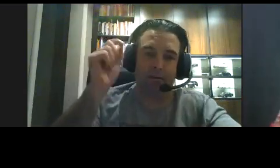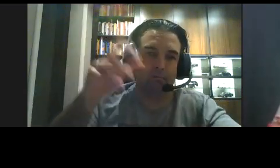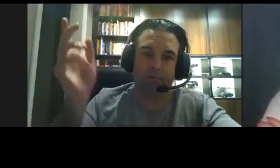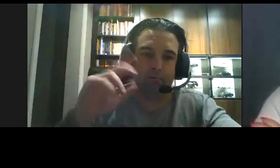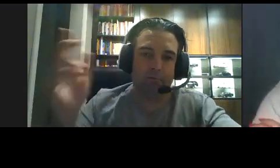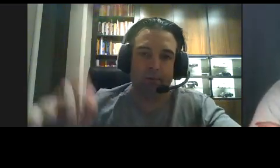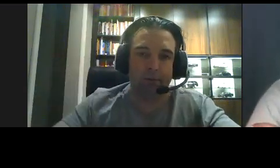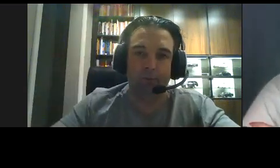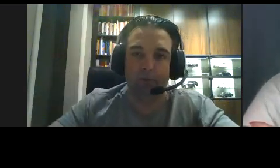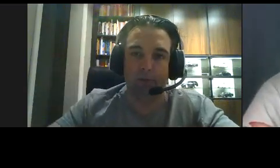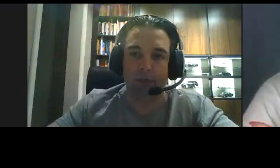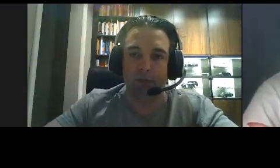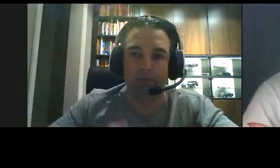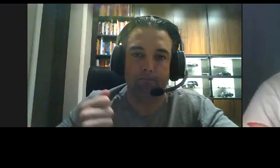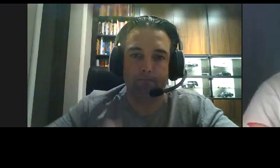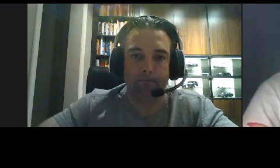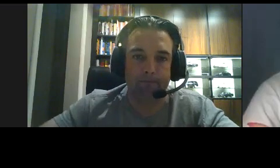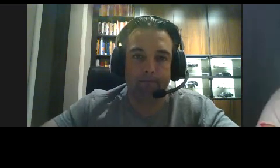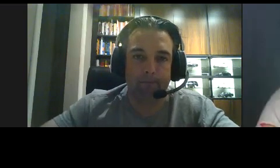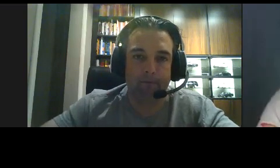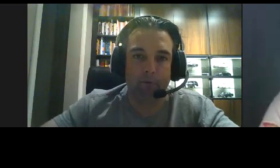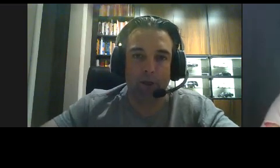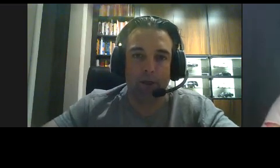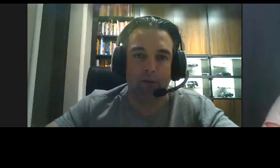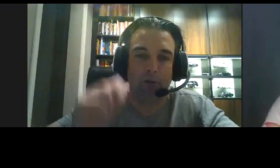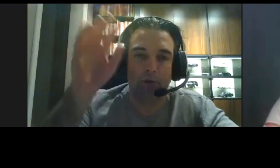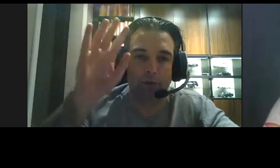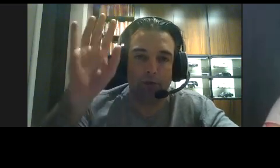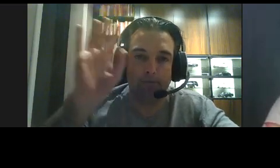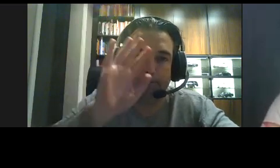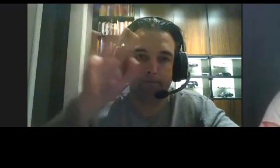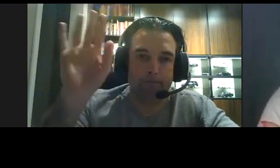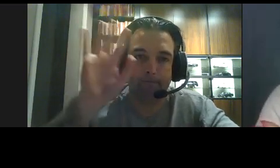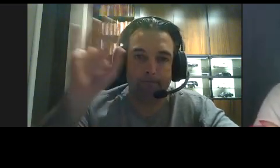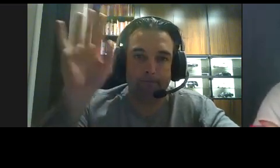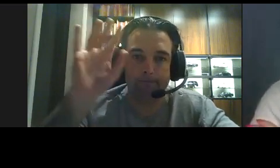abre, senão não dá para ser o mesmo, tá, gente? Vão jantar, boa noite.